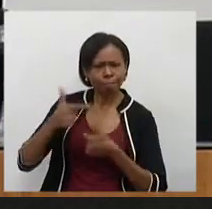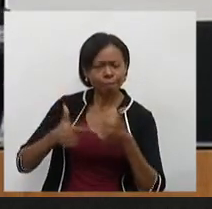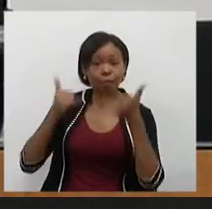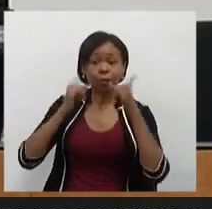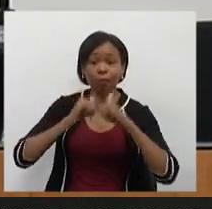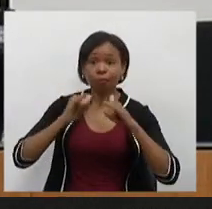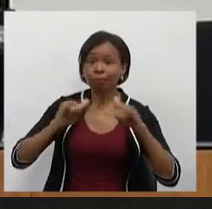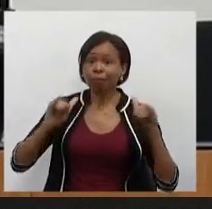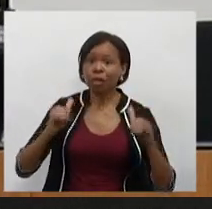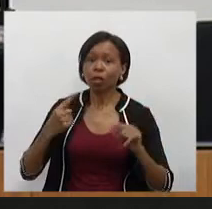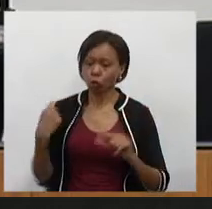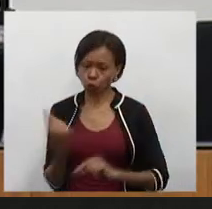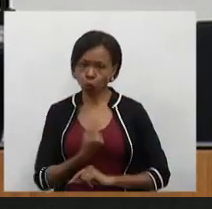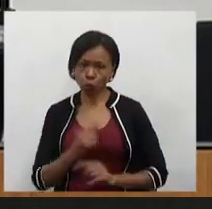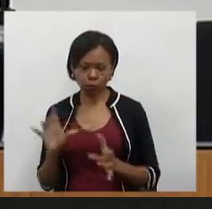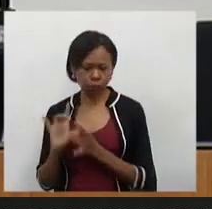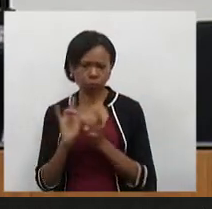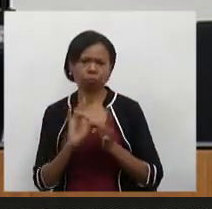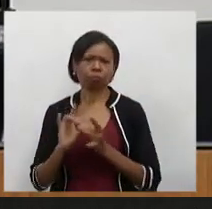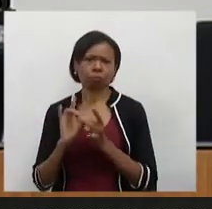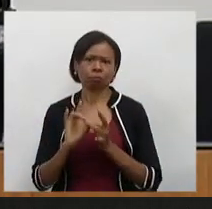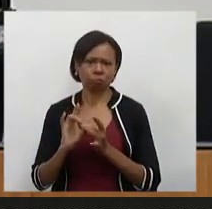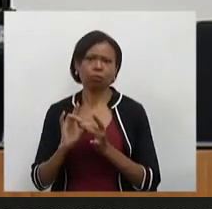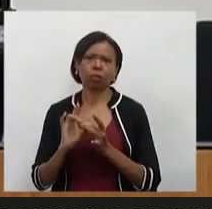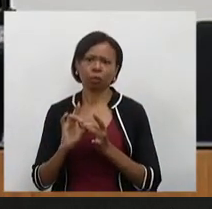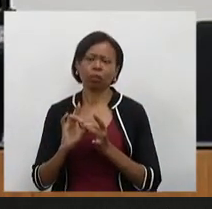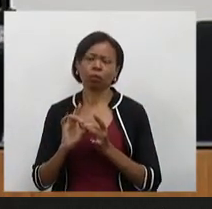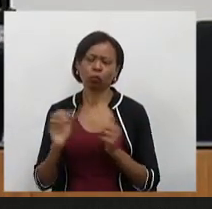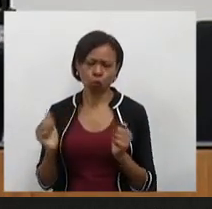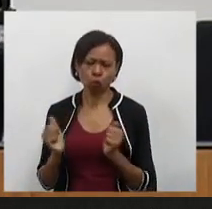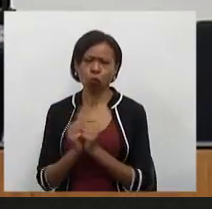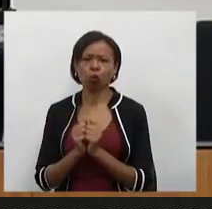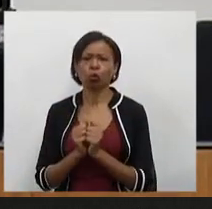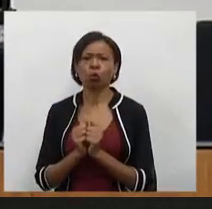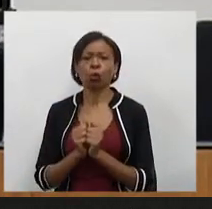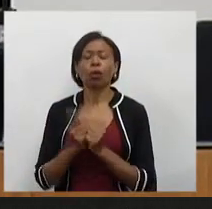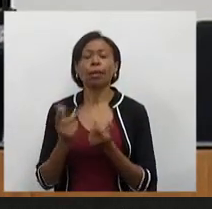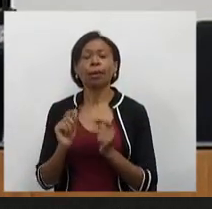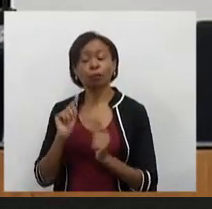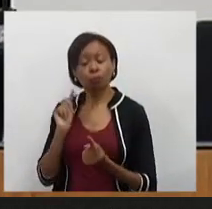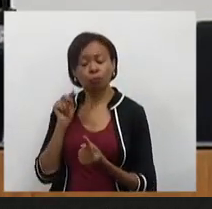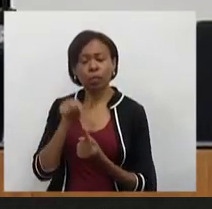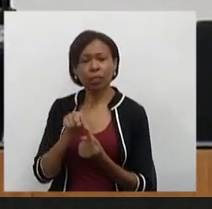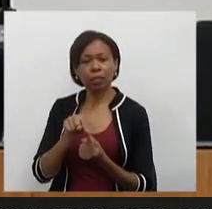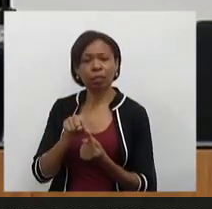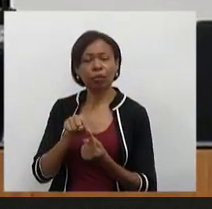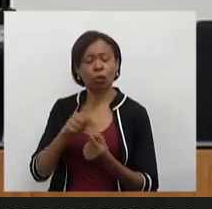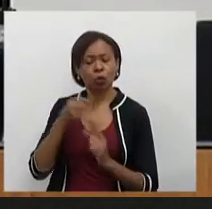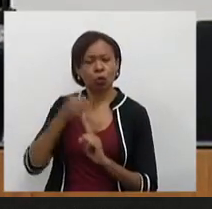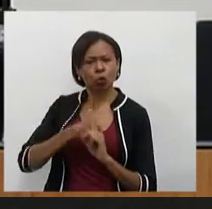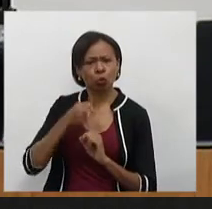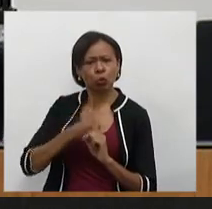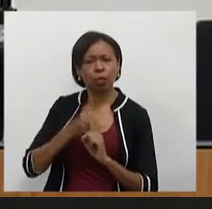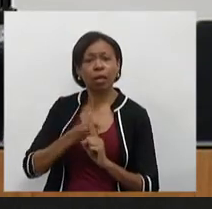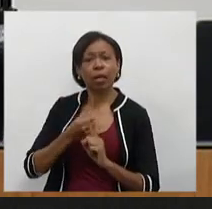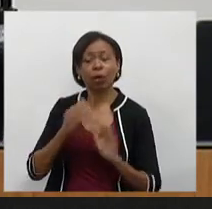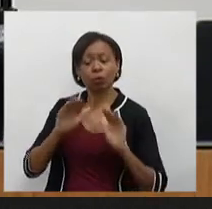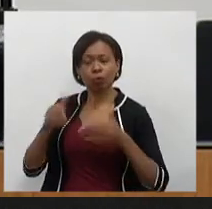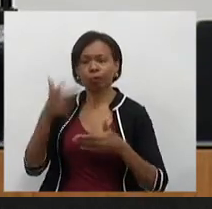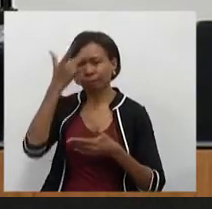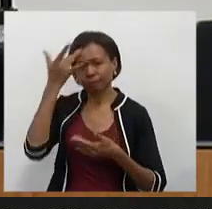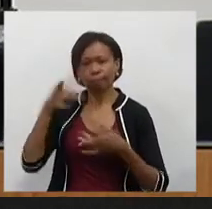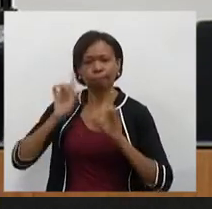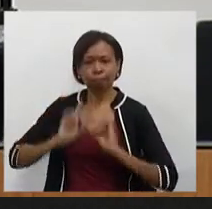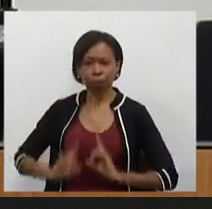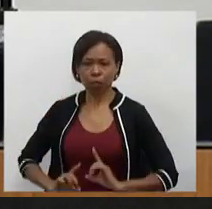trabalha em harmonia, o que prevalece aqui é a luta da pessoa com deficiência, não é nem, né, a questão pessoal de cada deputado. Aqui